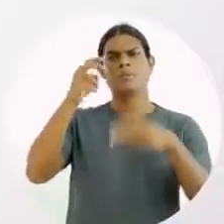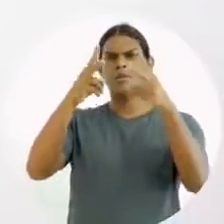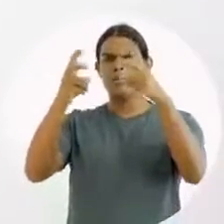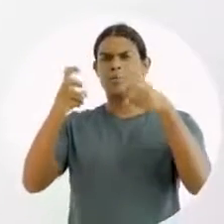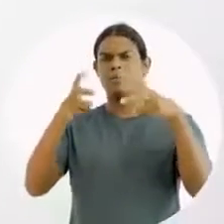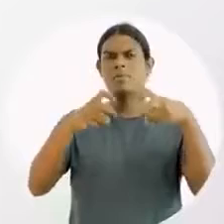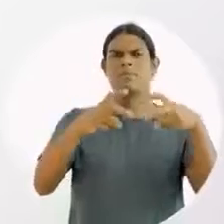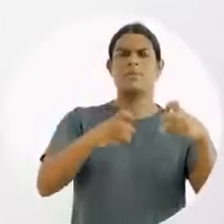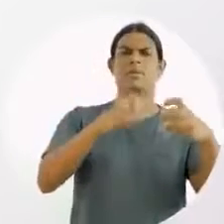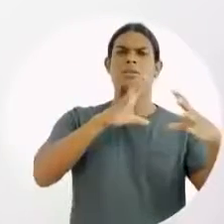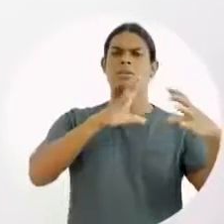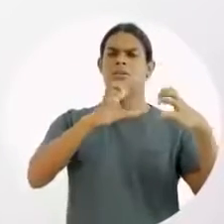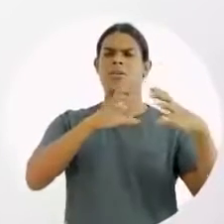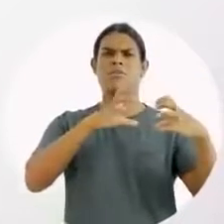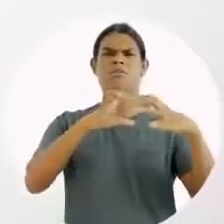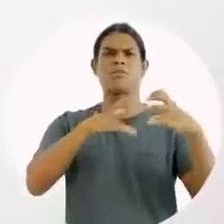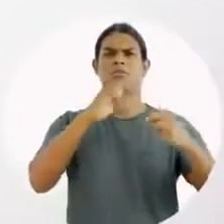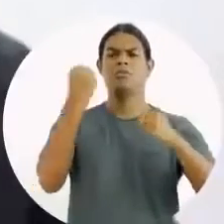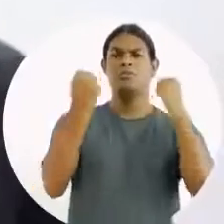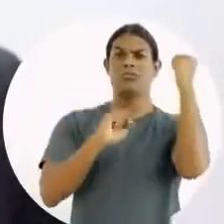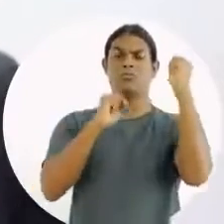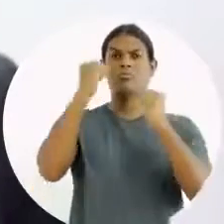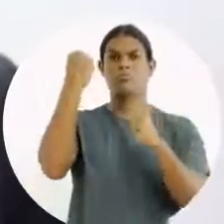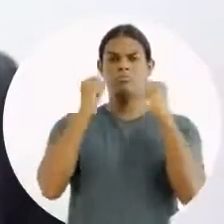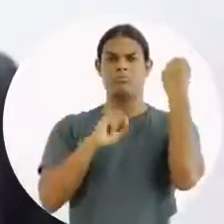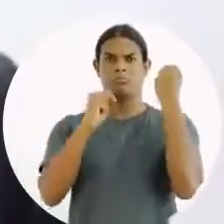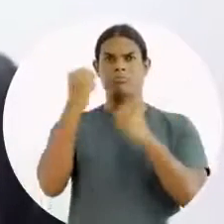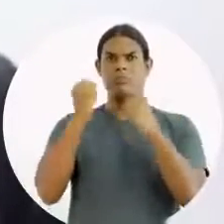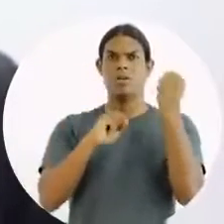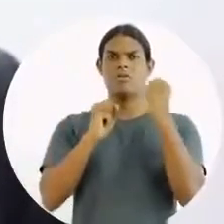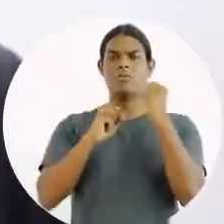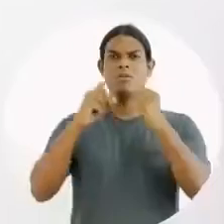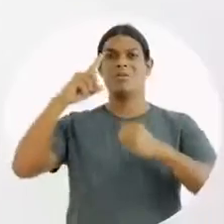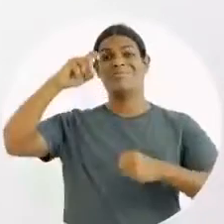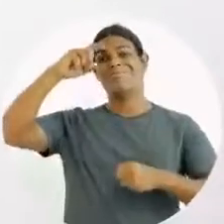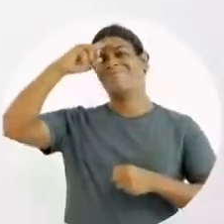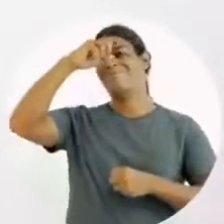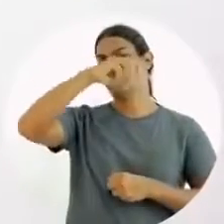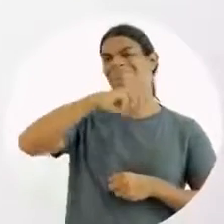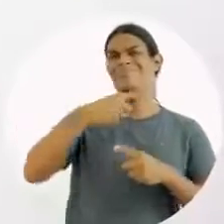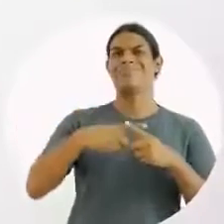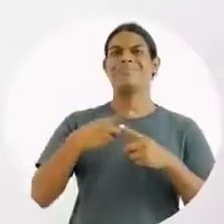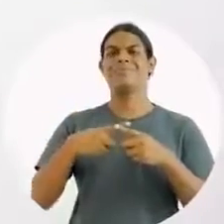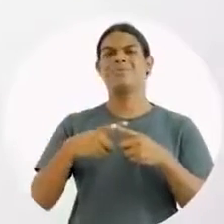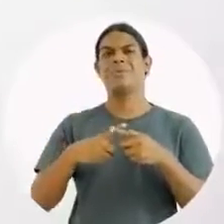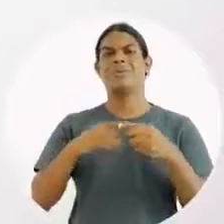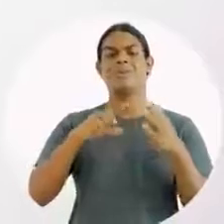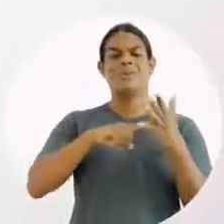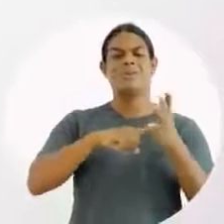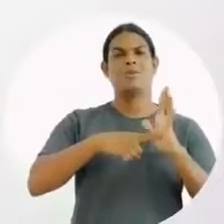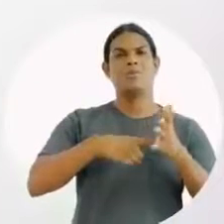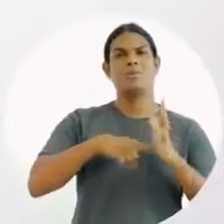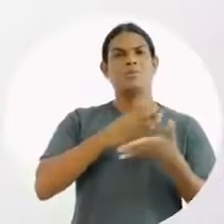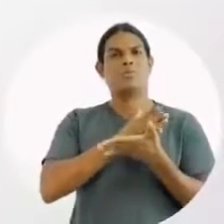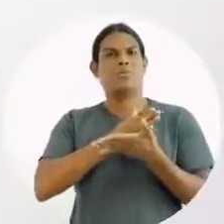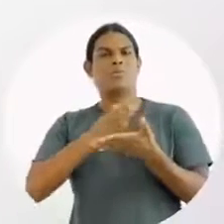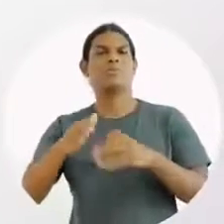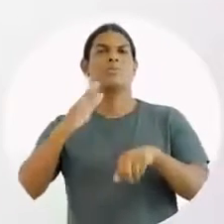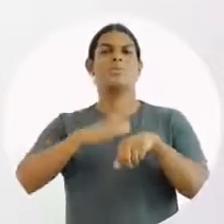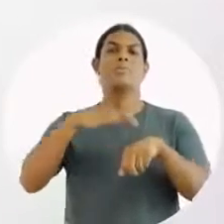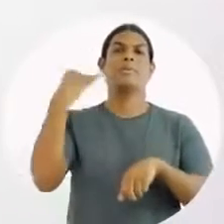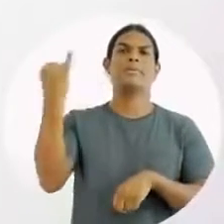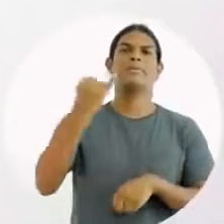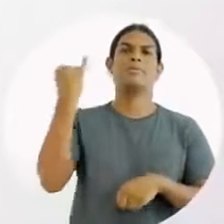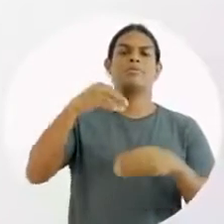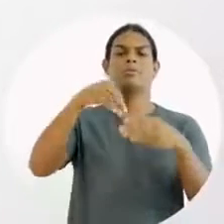Industrial foi um momento um pouco conturbado da história das organizações, onde o maquinário começou a ser muito mais importante dentro